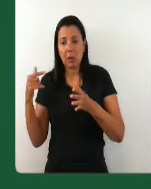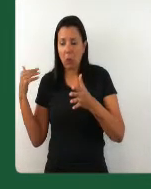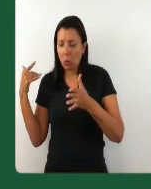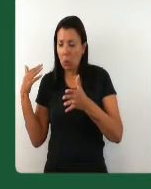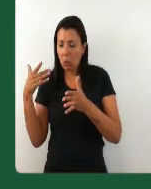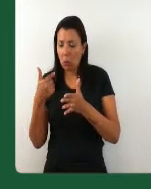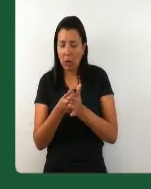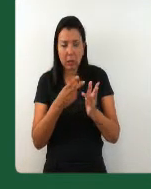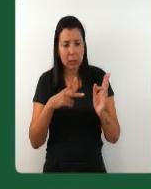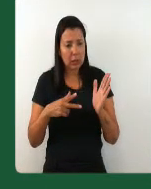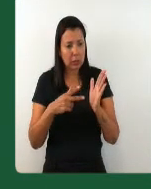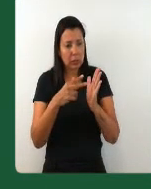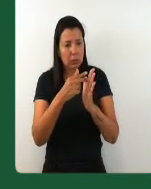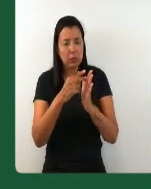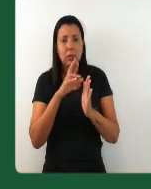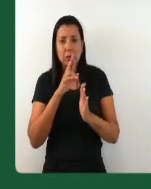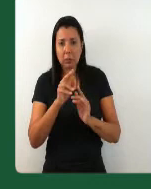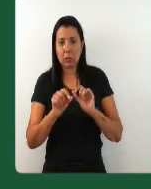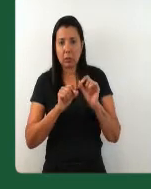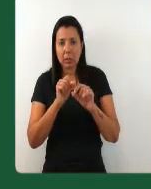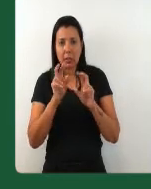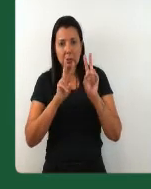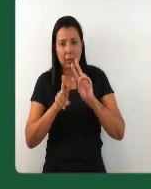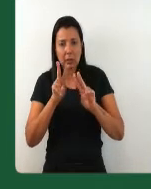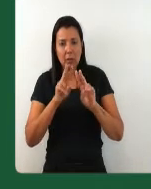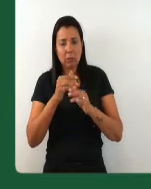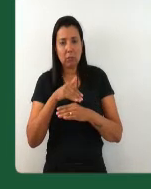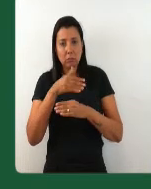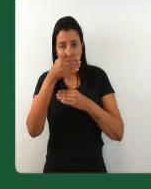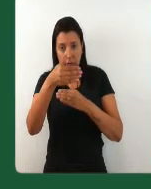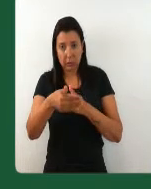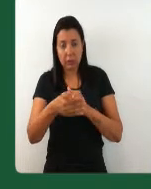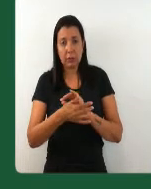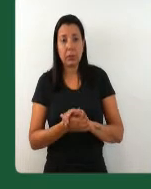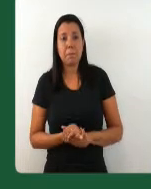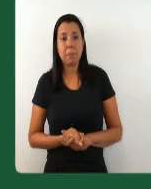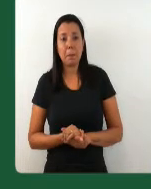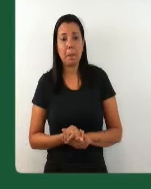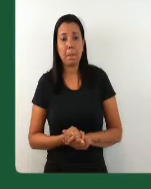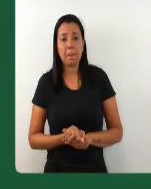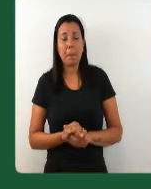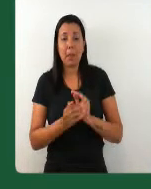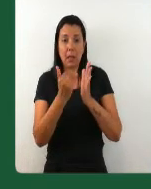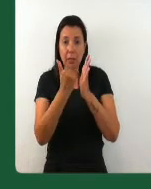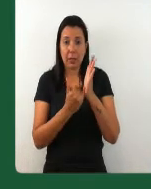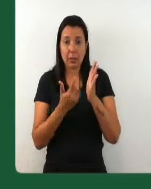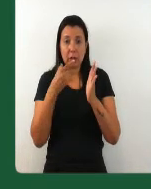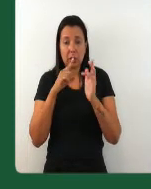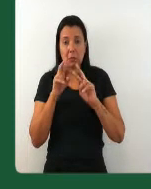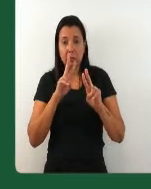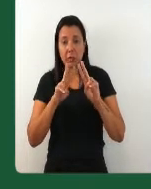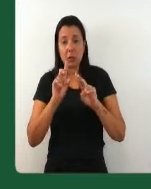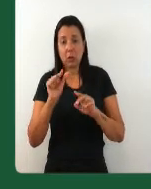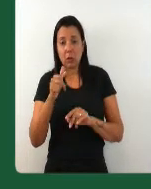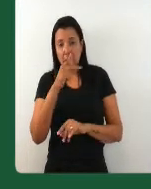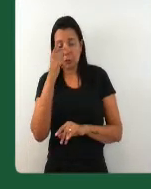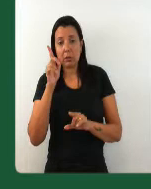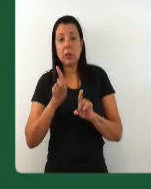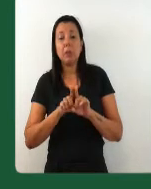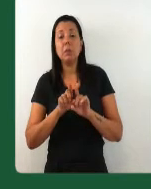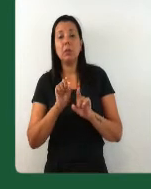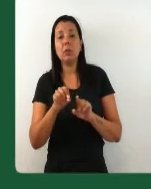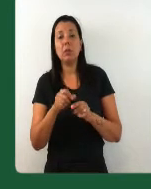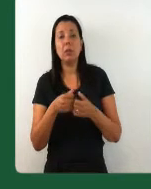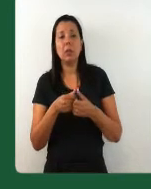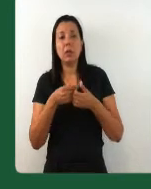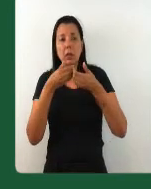cirurgias realizadas e o resultado, visão frontal. Né? Abaixo, conseguimos ver uma outra paciente com uma